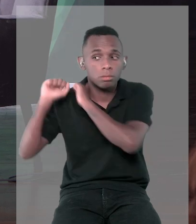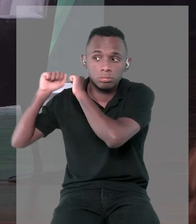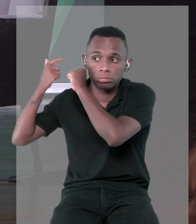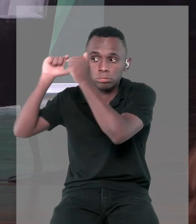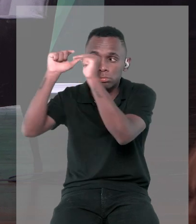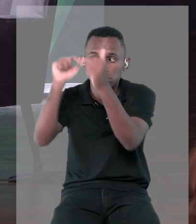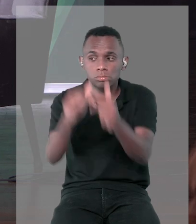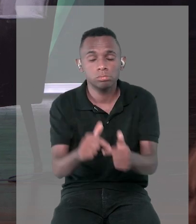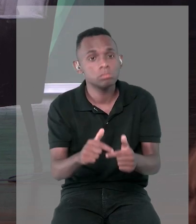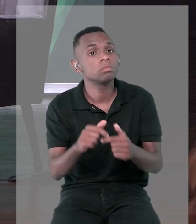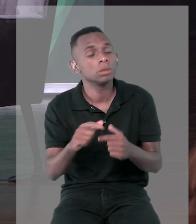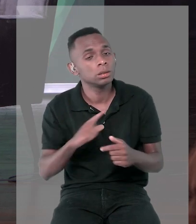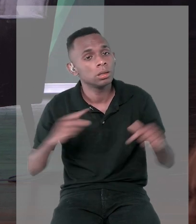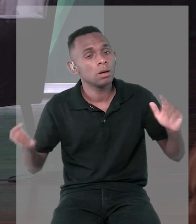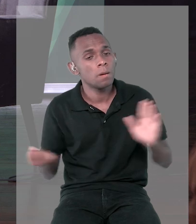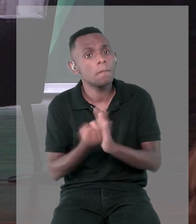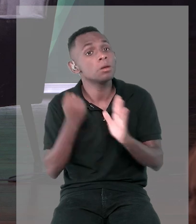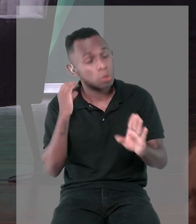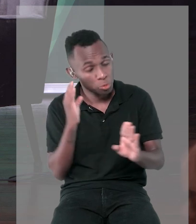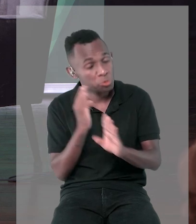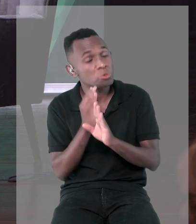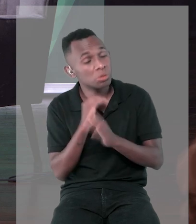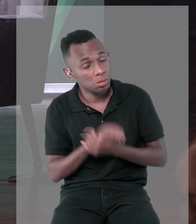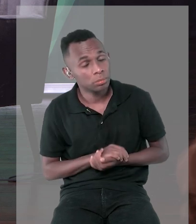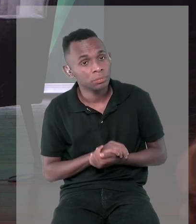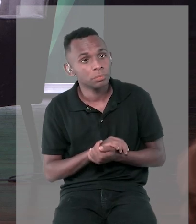ancestral, vamos dizer assim, né? E ele encontrou